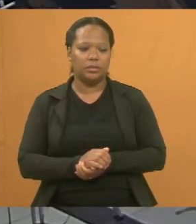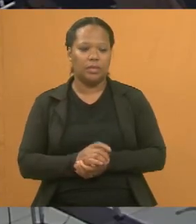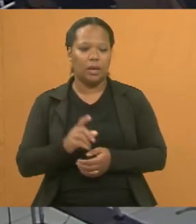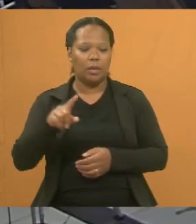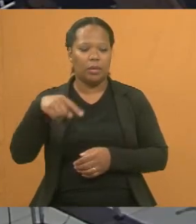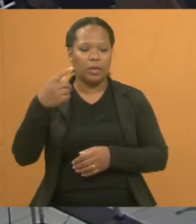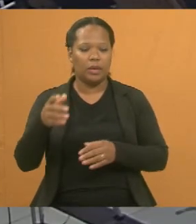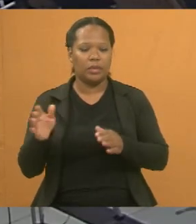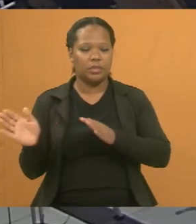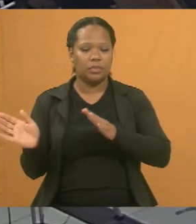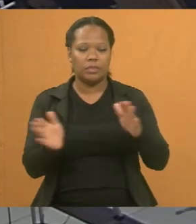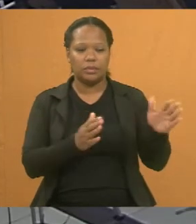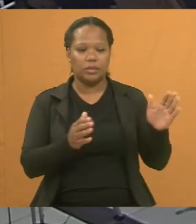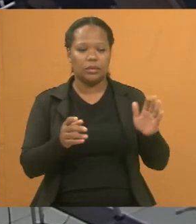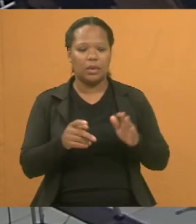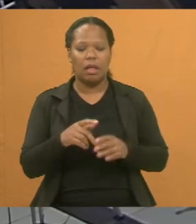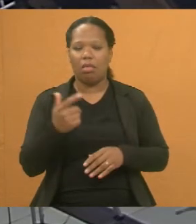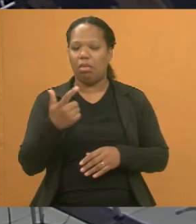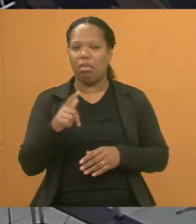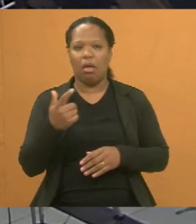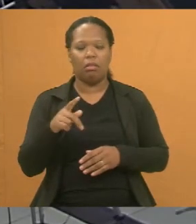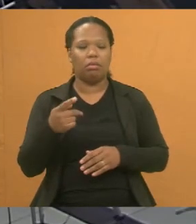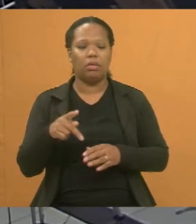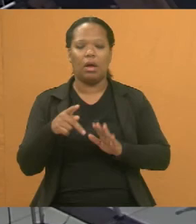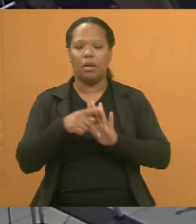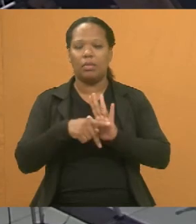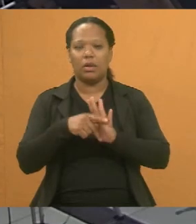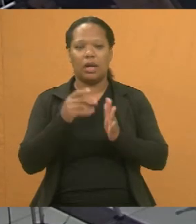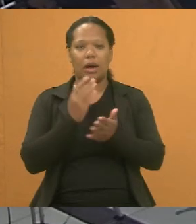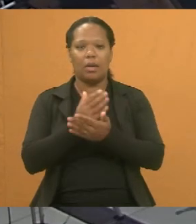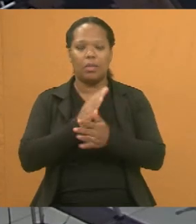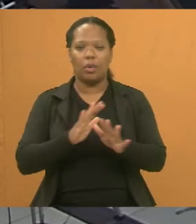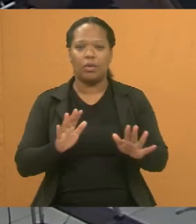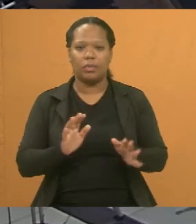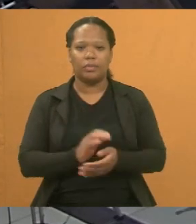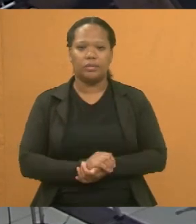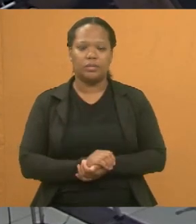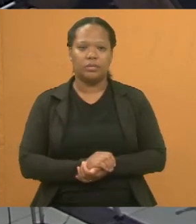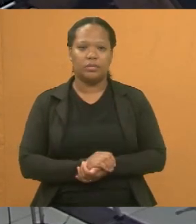Próximo projeto. Presidente, não temos mais matérias a serem apreciadas na ordem do dia.